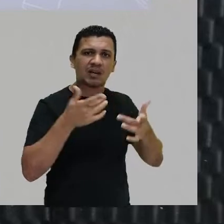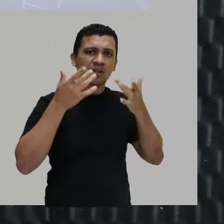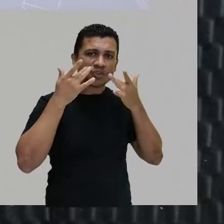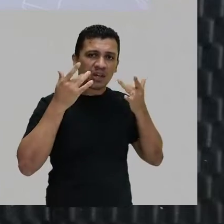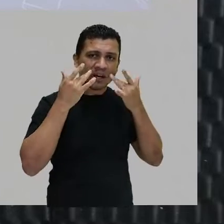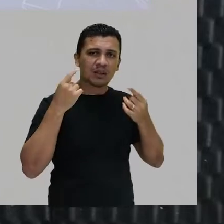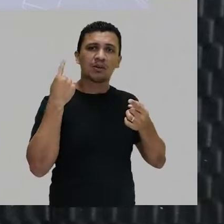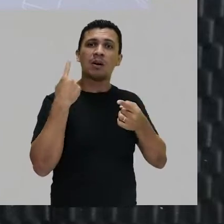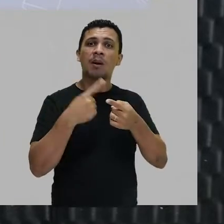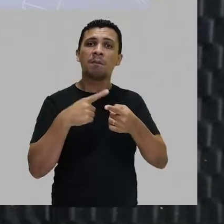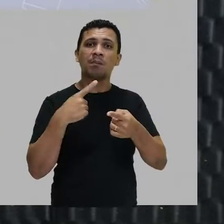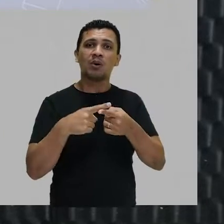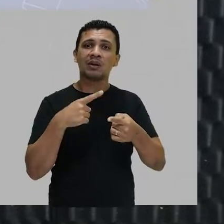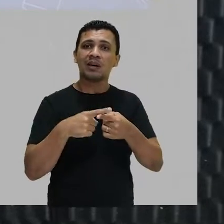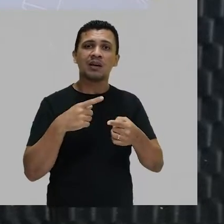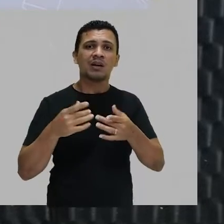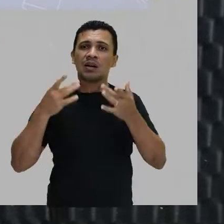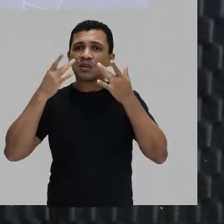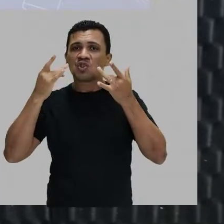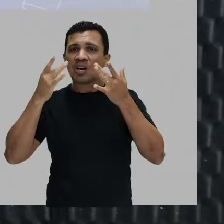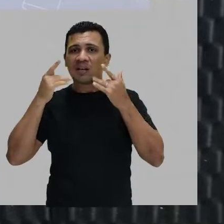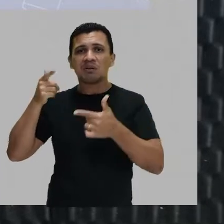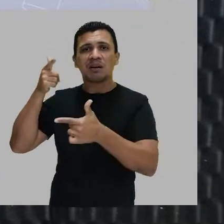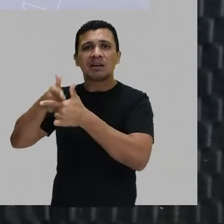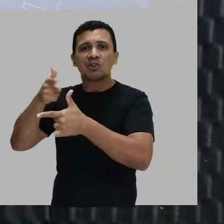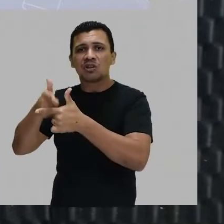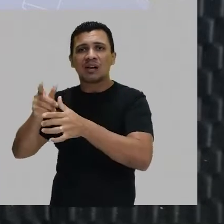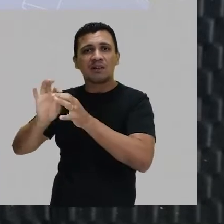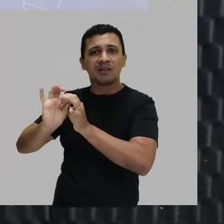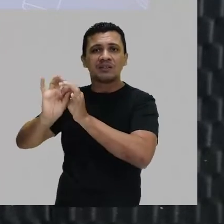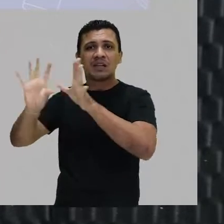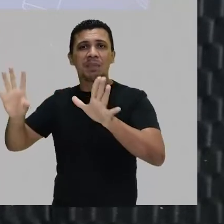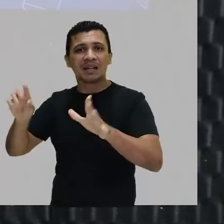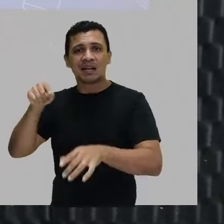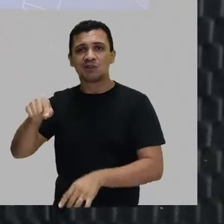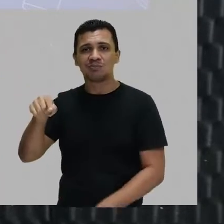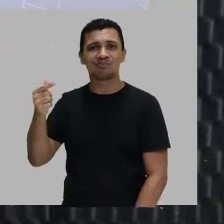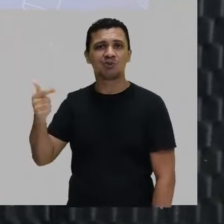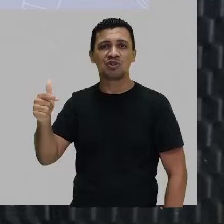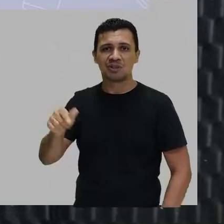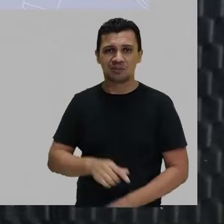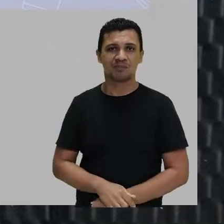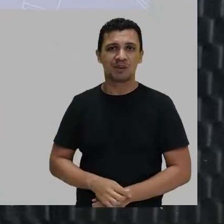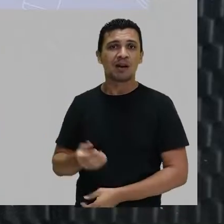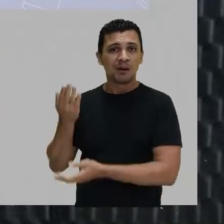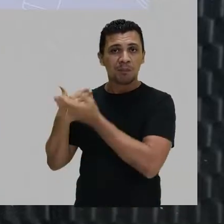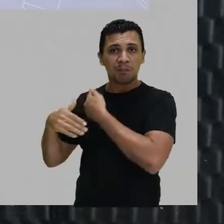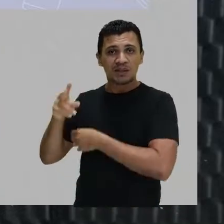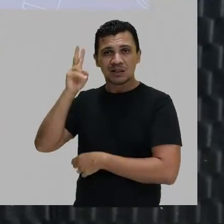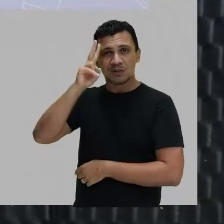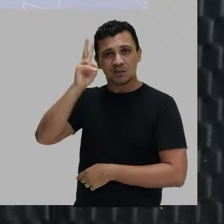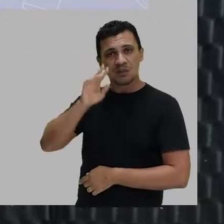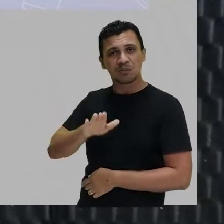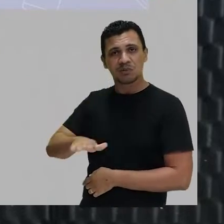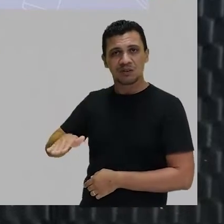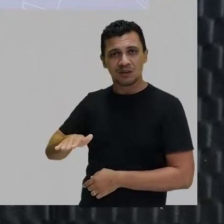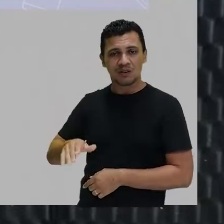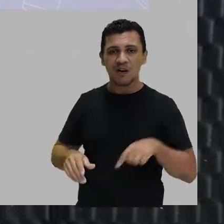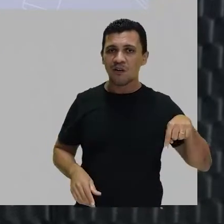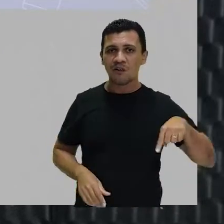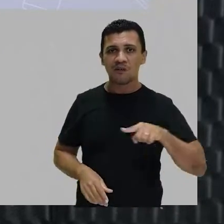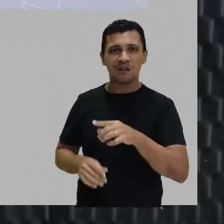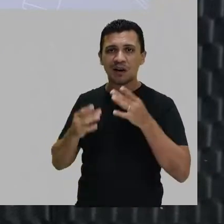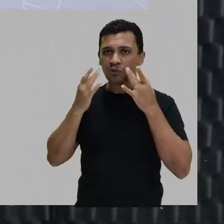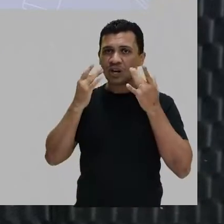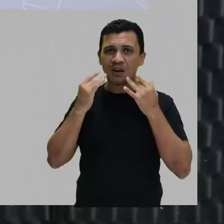a liberdade que não existia em função da ditadura militar. Eu, particularmente, lembro, quando era garoto, alguém dizia assim, vá ao teatro, mas não me